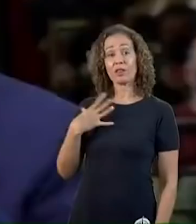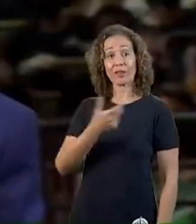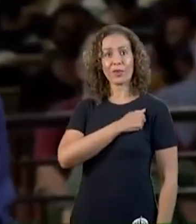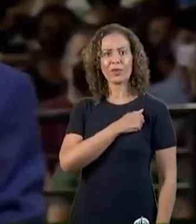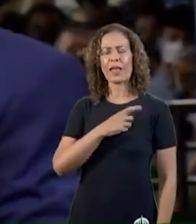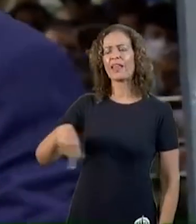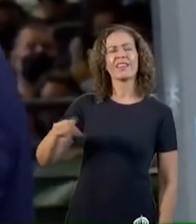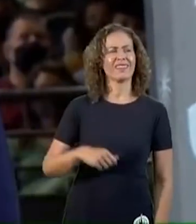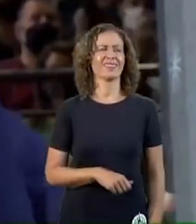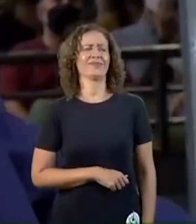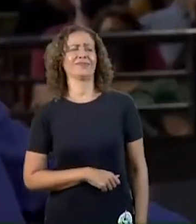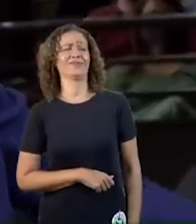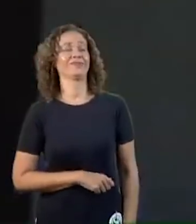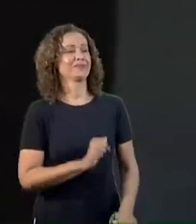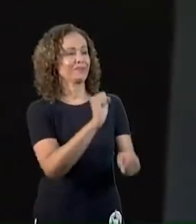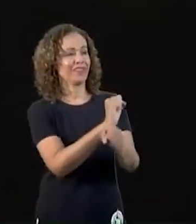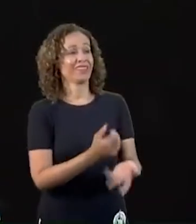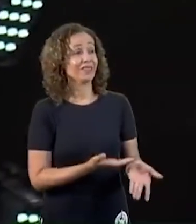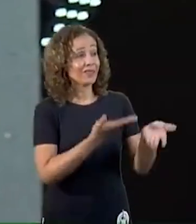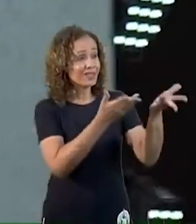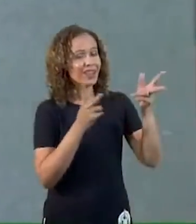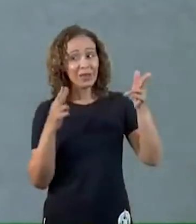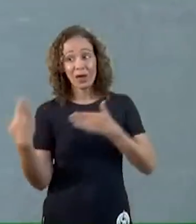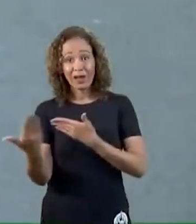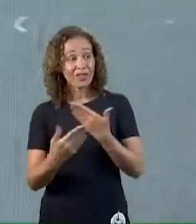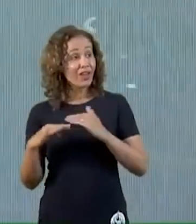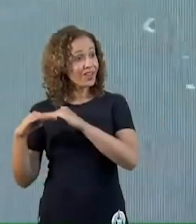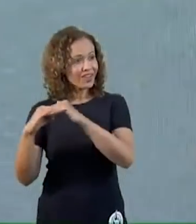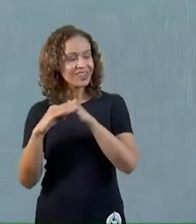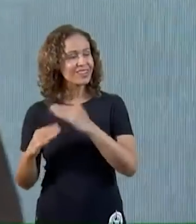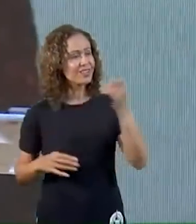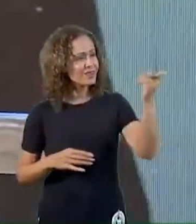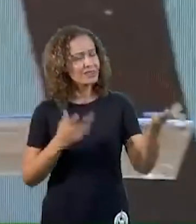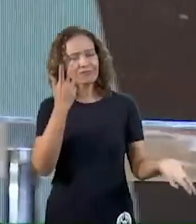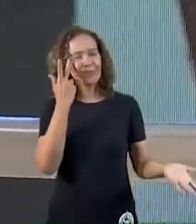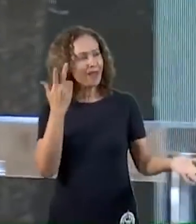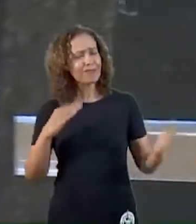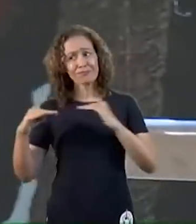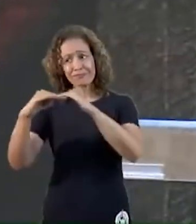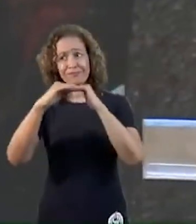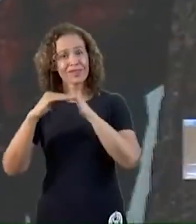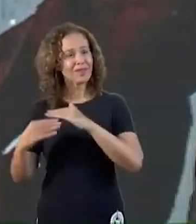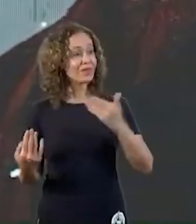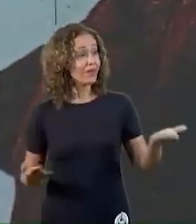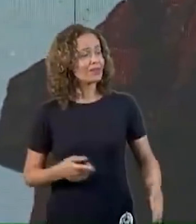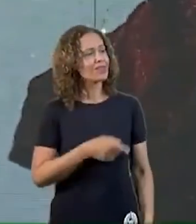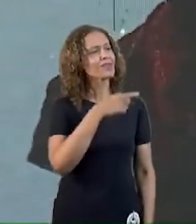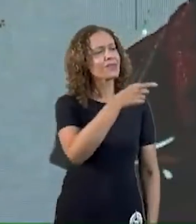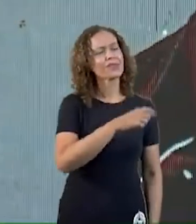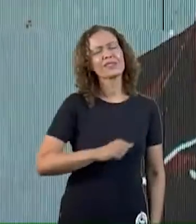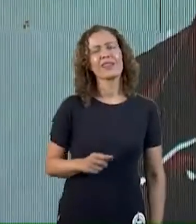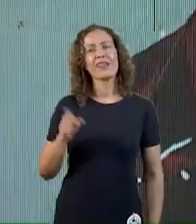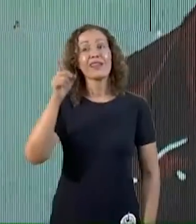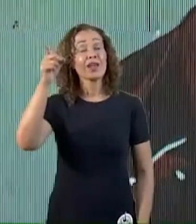para, você é um de nós, você é um de nós, você é comum, você está de braços abertos lá na Baía da